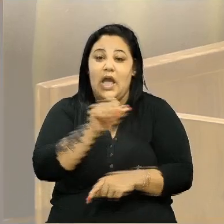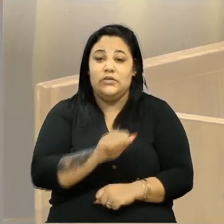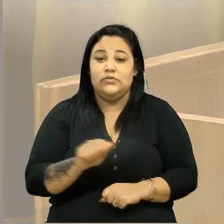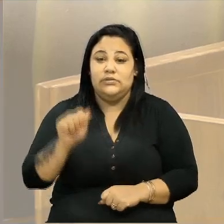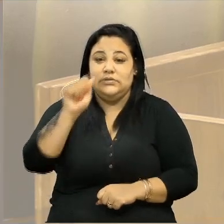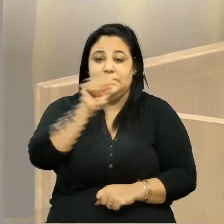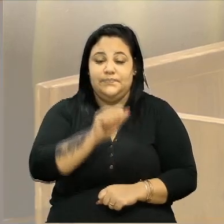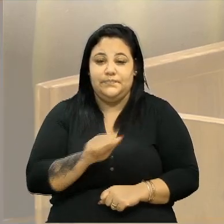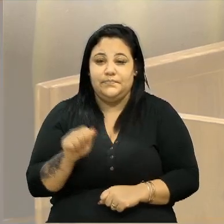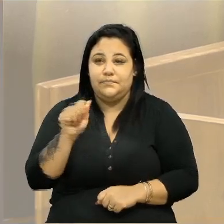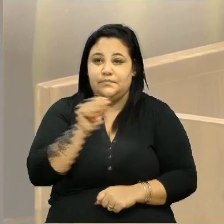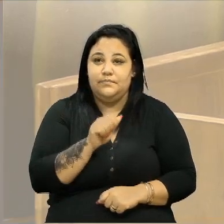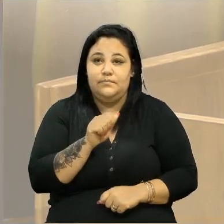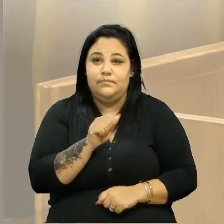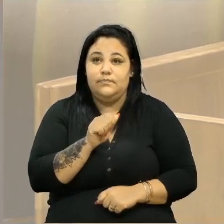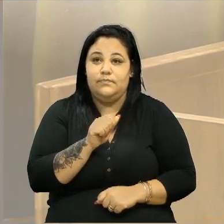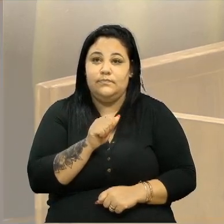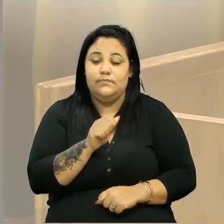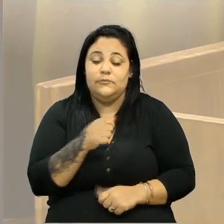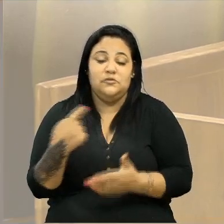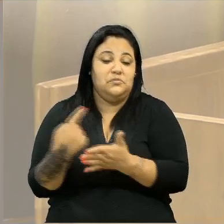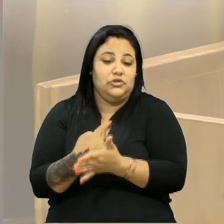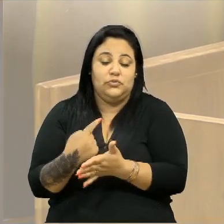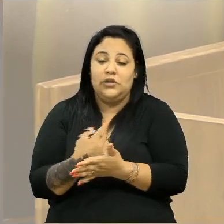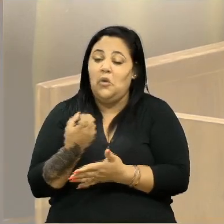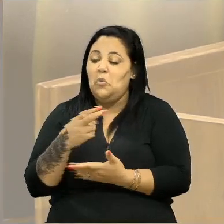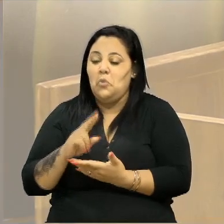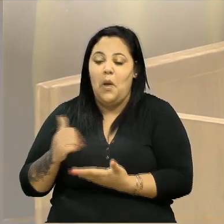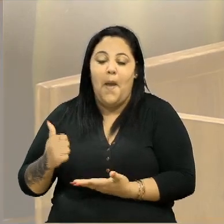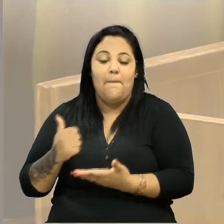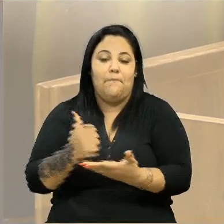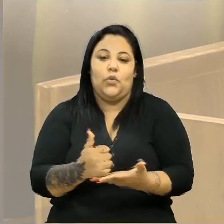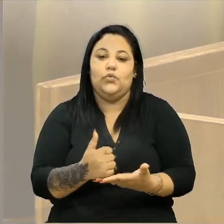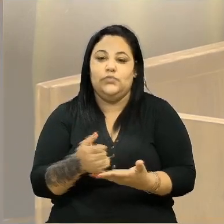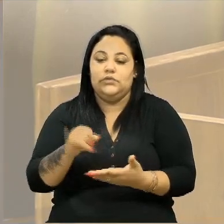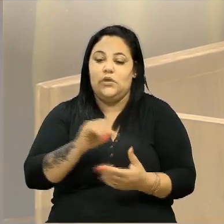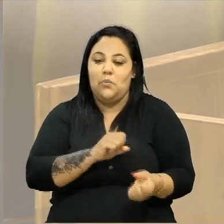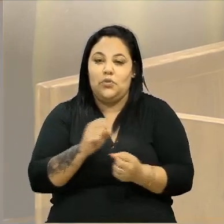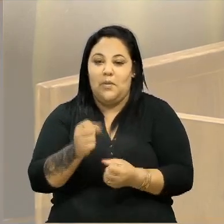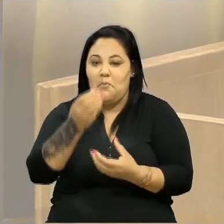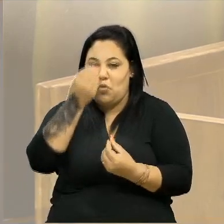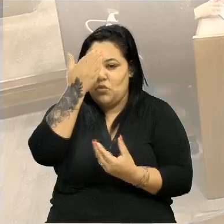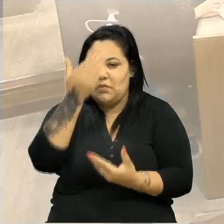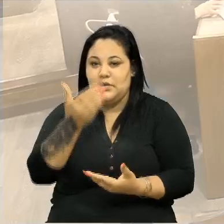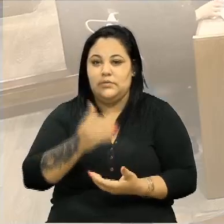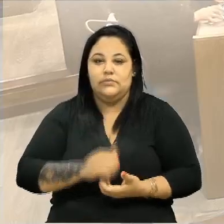para as devidas orientações e apoio no que couber. Muito obrigado.